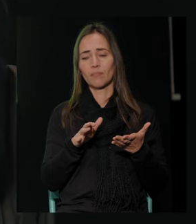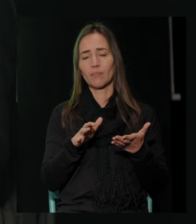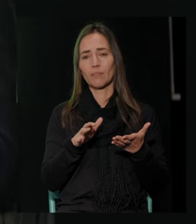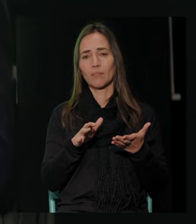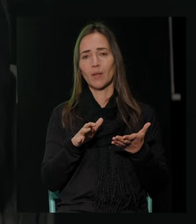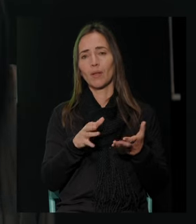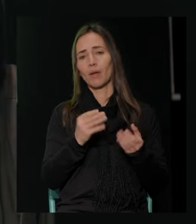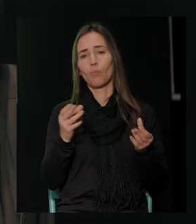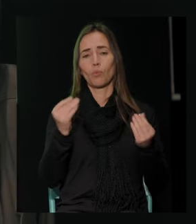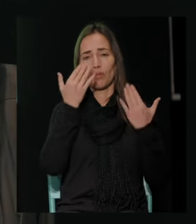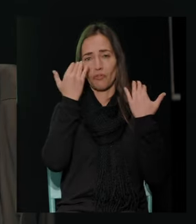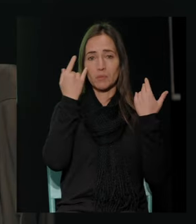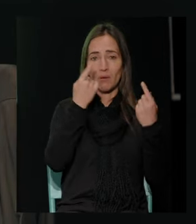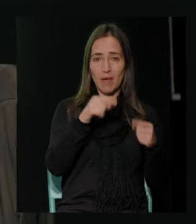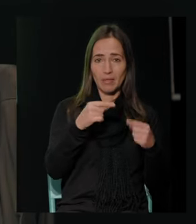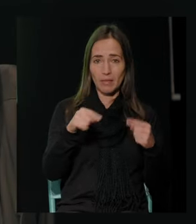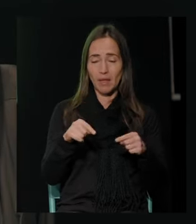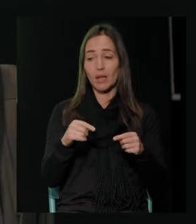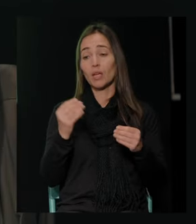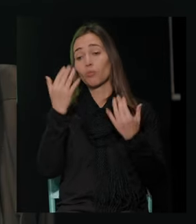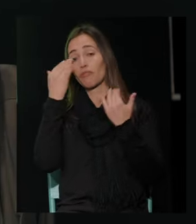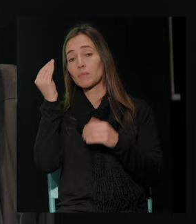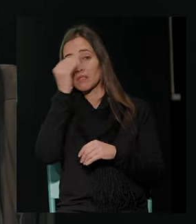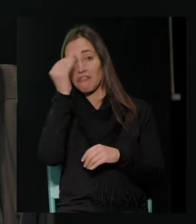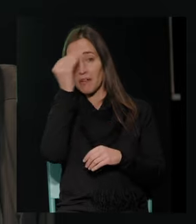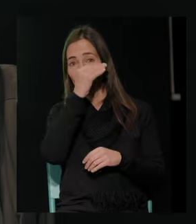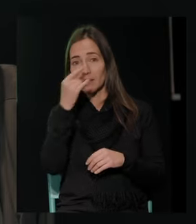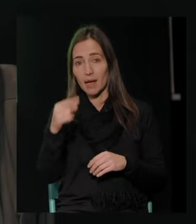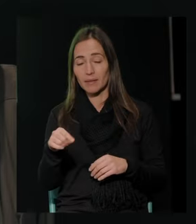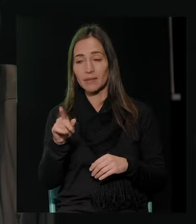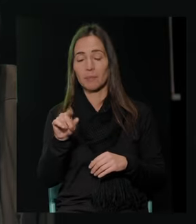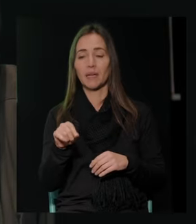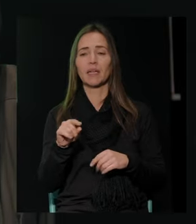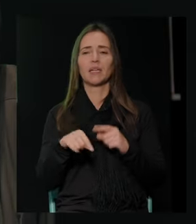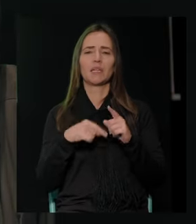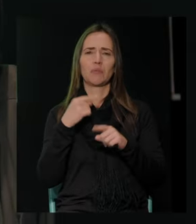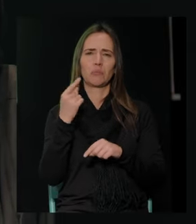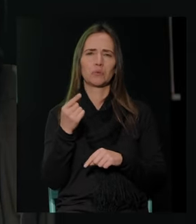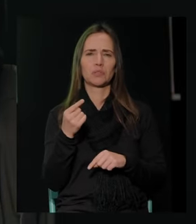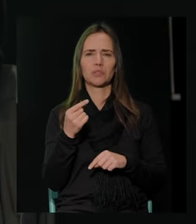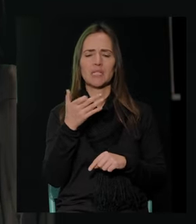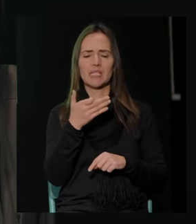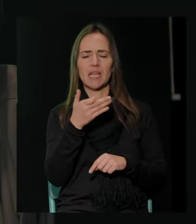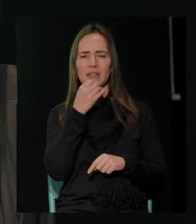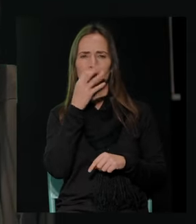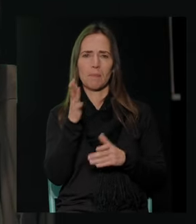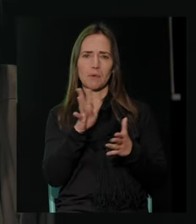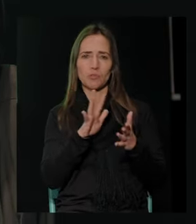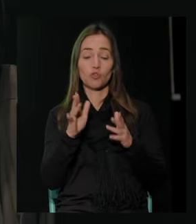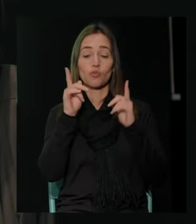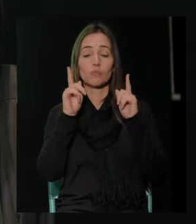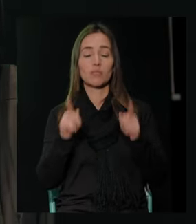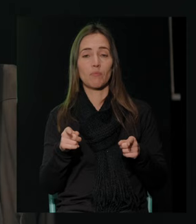ou seja, havia muita informação e muita contra-informação, e depois eram 7:00 da manhã quando começámos a